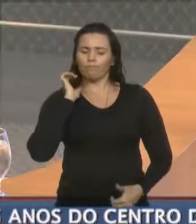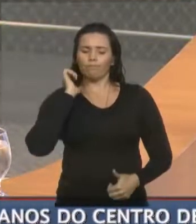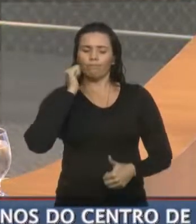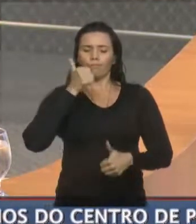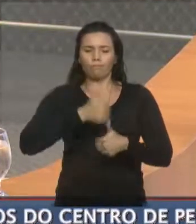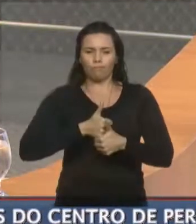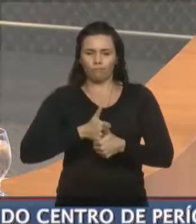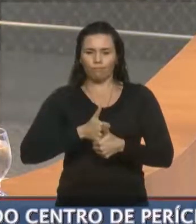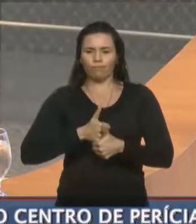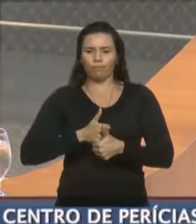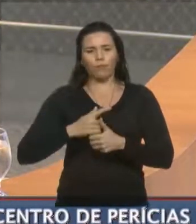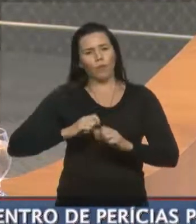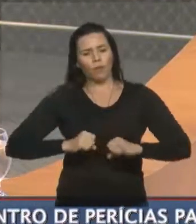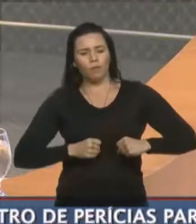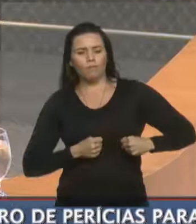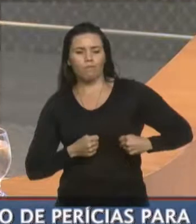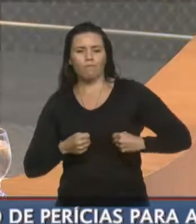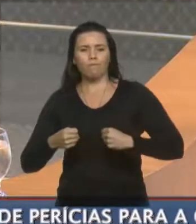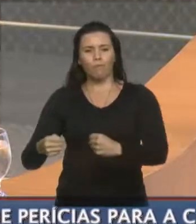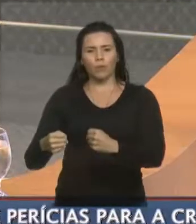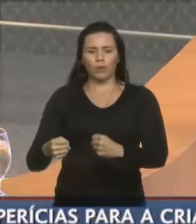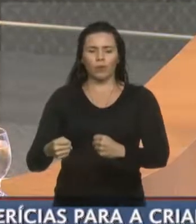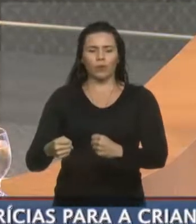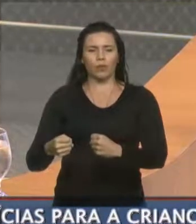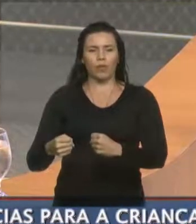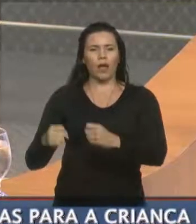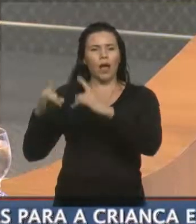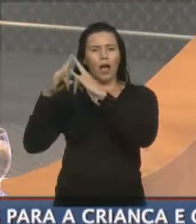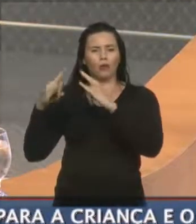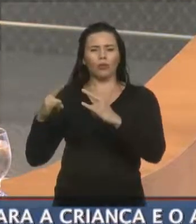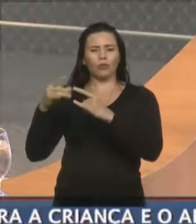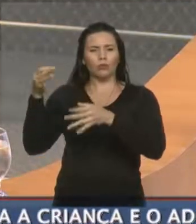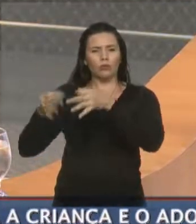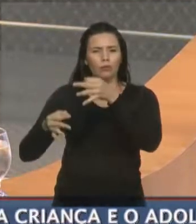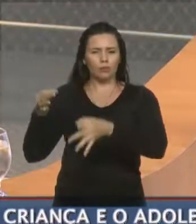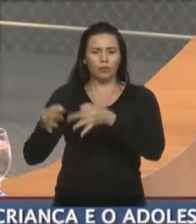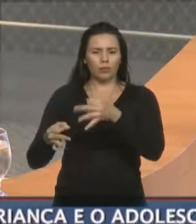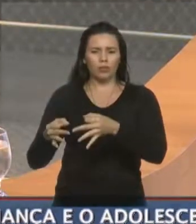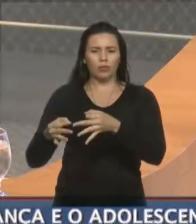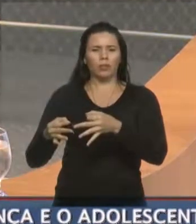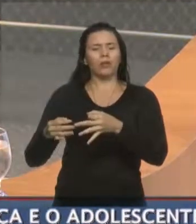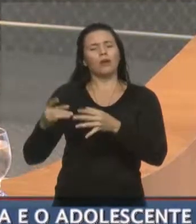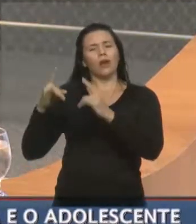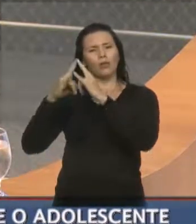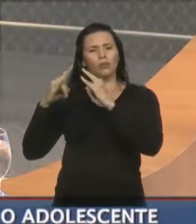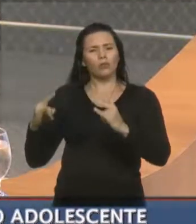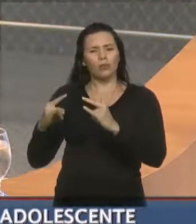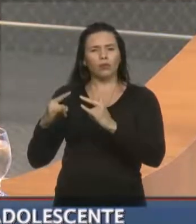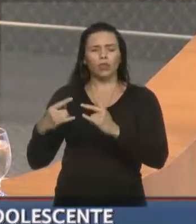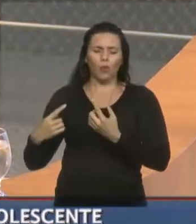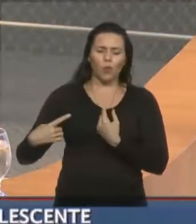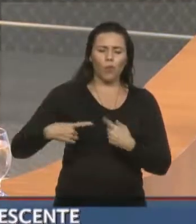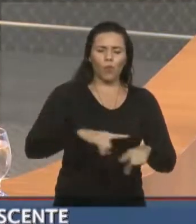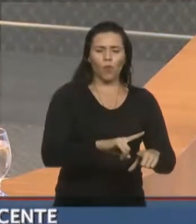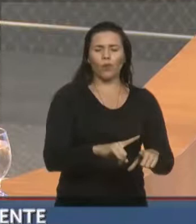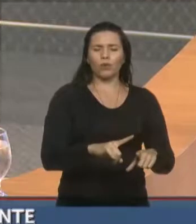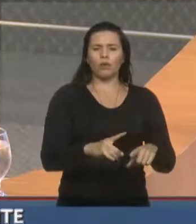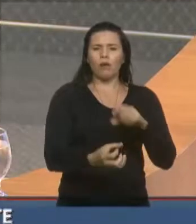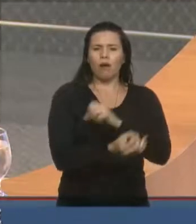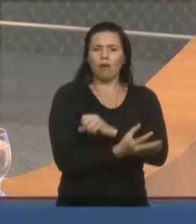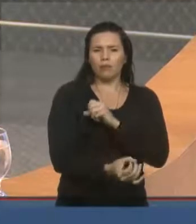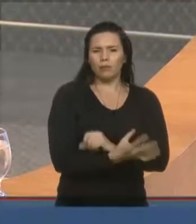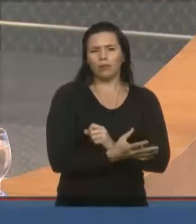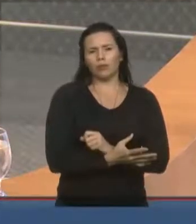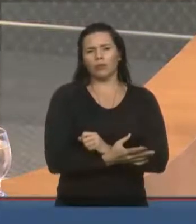fortificar, empoderar as instituições de justiça, as instituições que combatem o crime, as instituições que garantem o direito, e